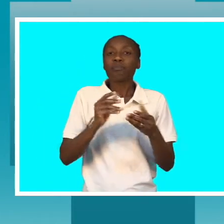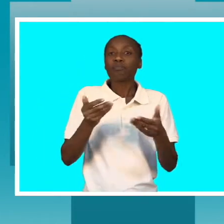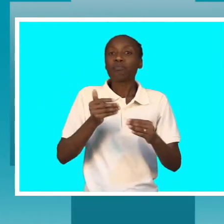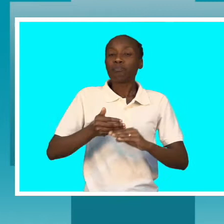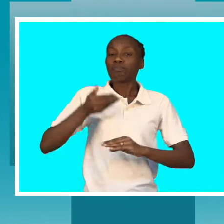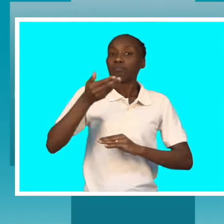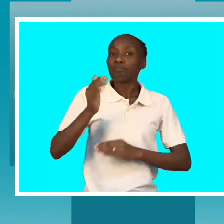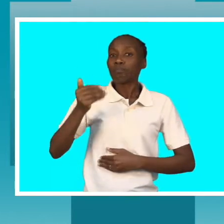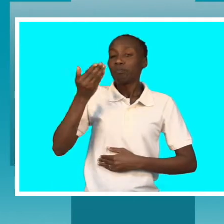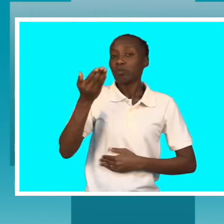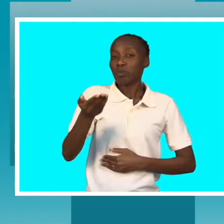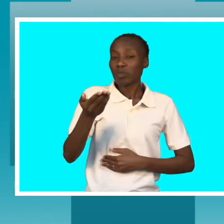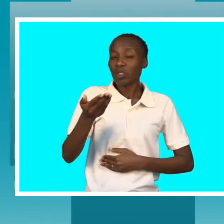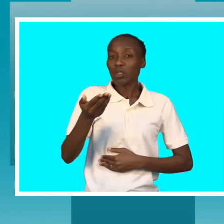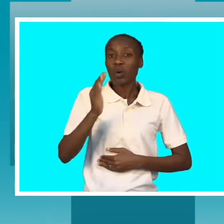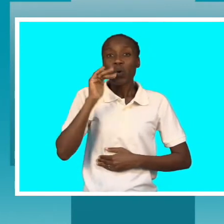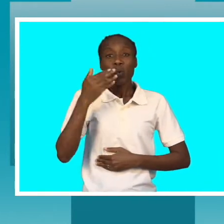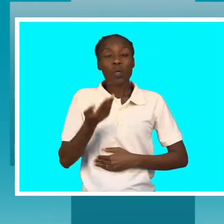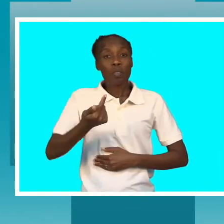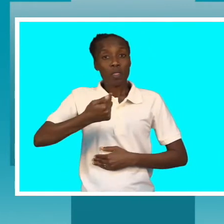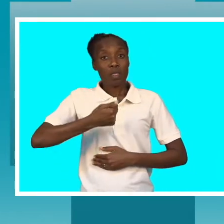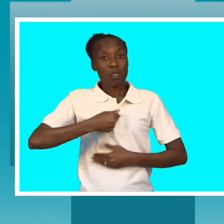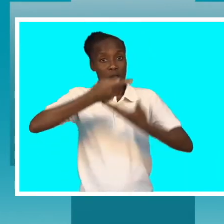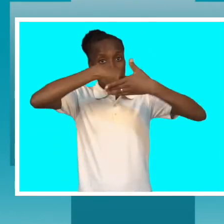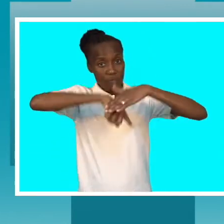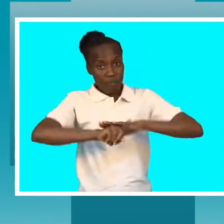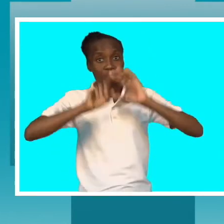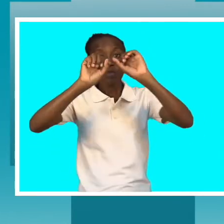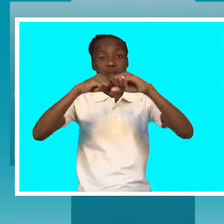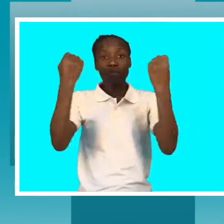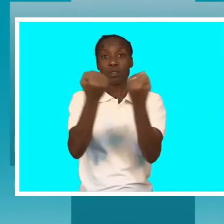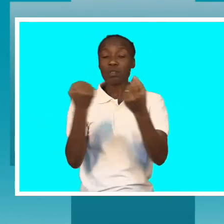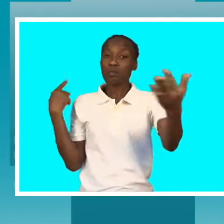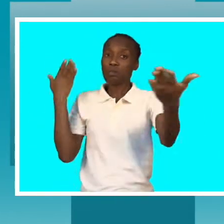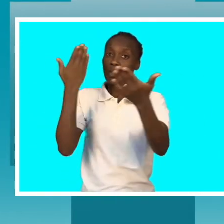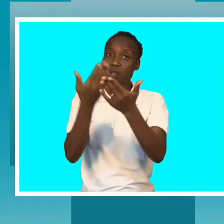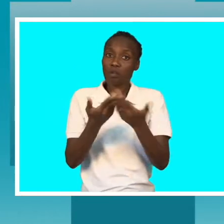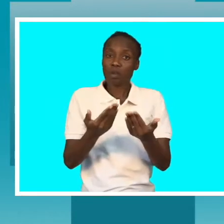Quando eu entrei na associação até agora, é uma coisa que mudou a minha vida.